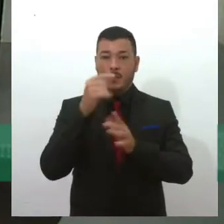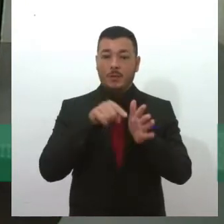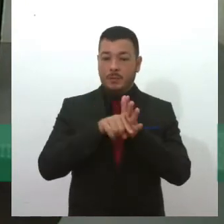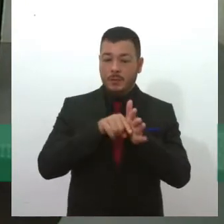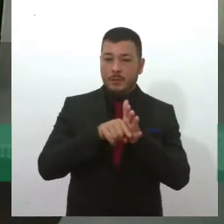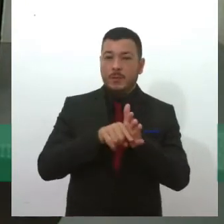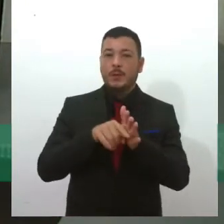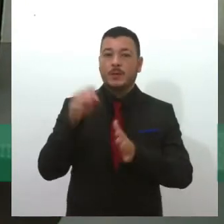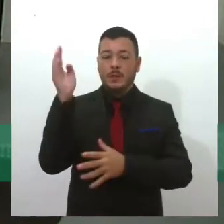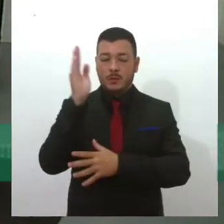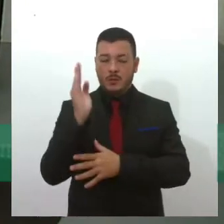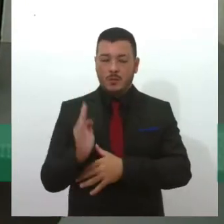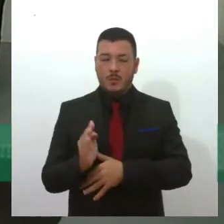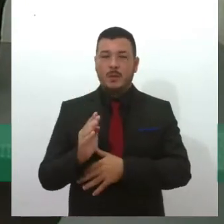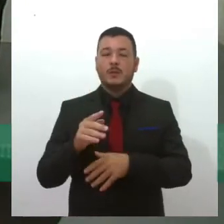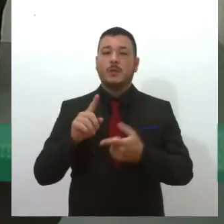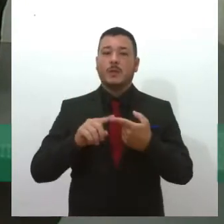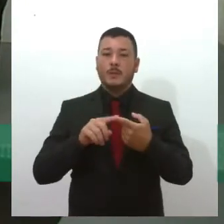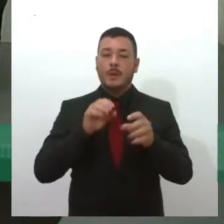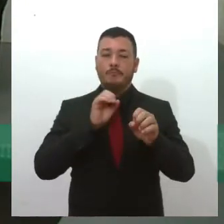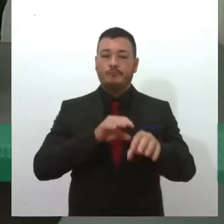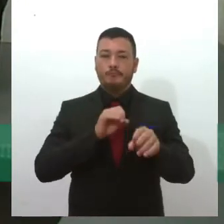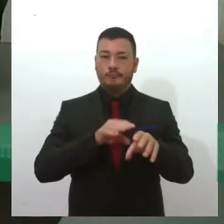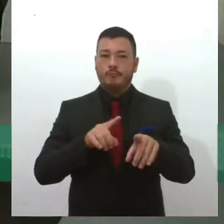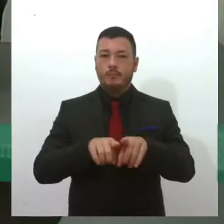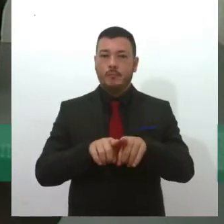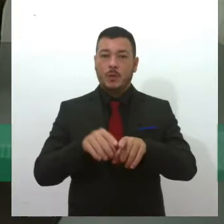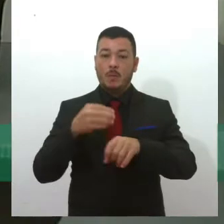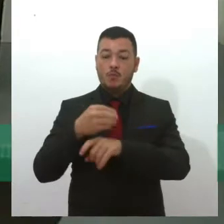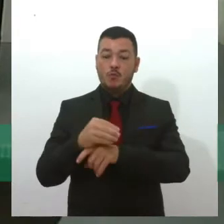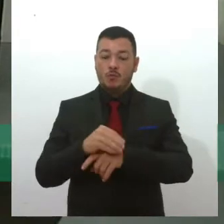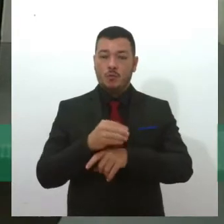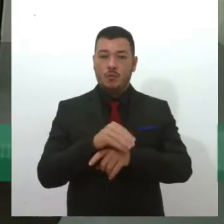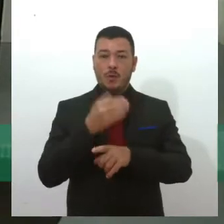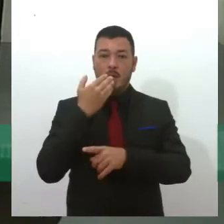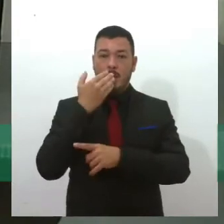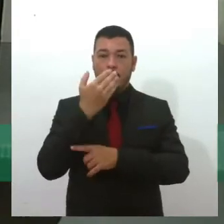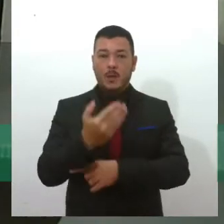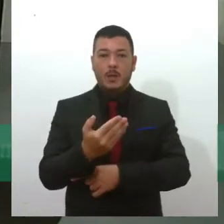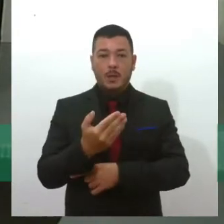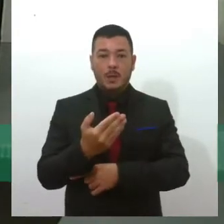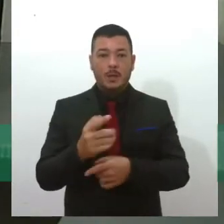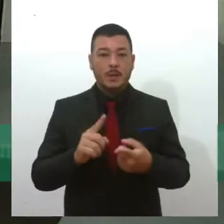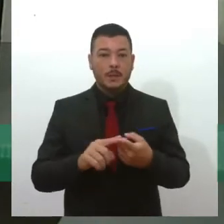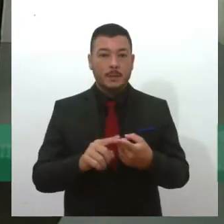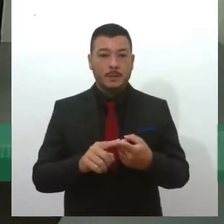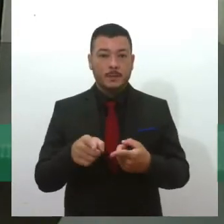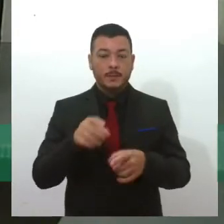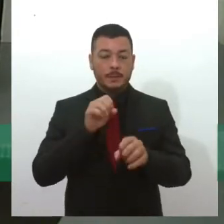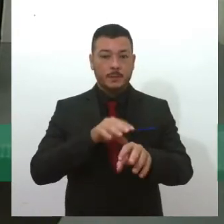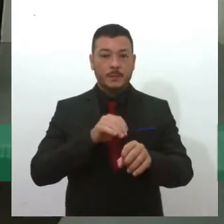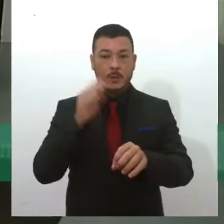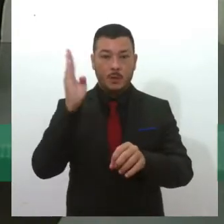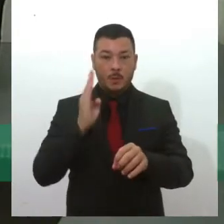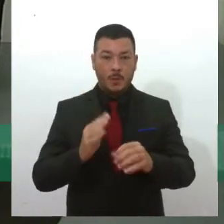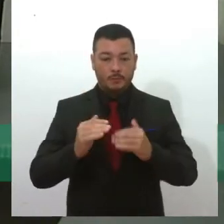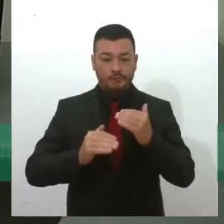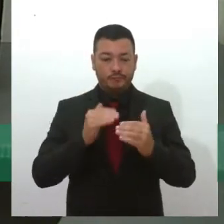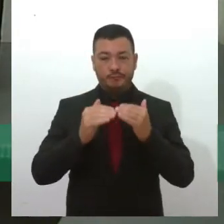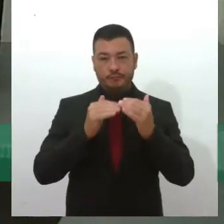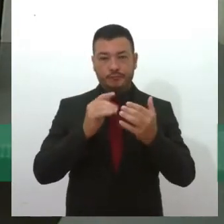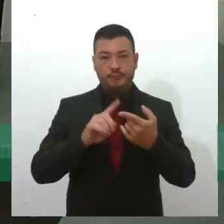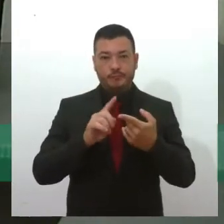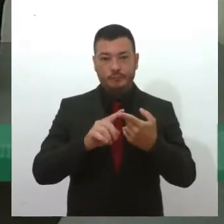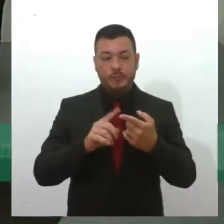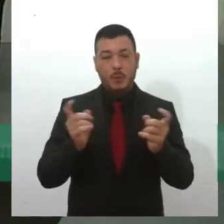para a questão da educação, né? Muitas informações são solicitadas e a educação brasileira cresce também com